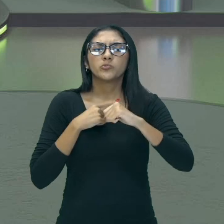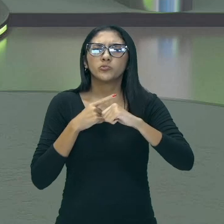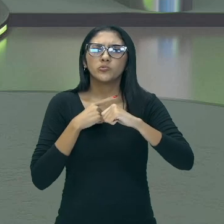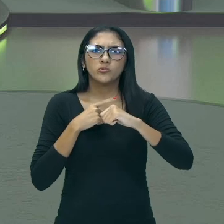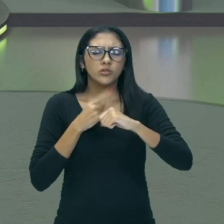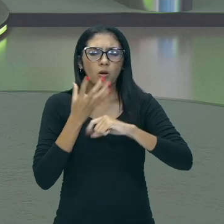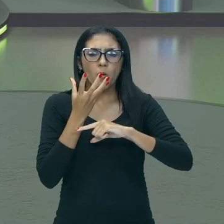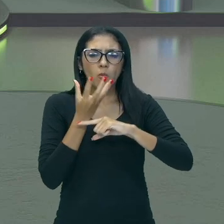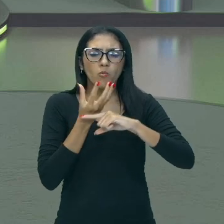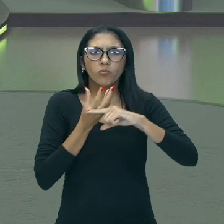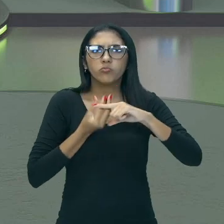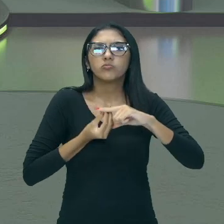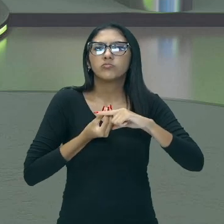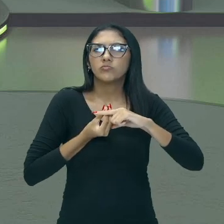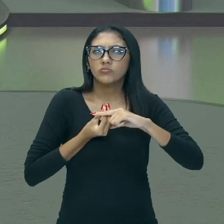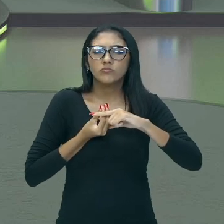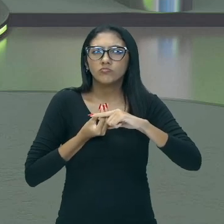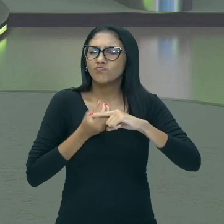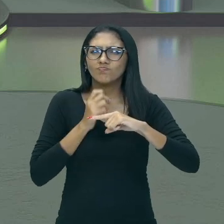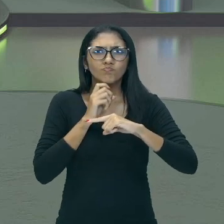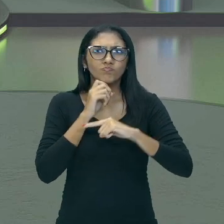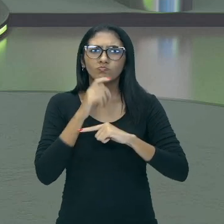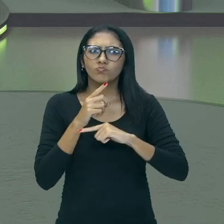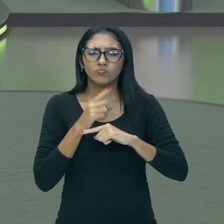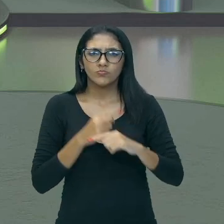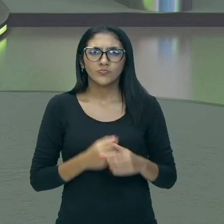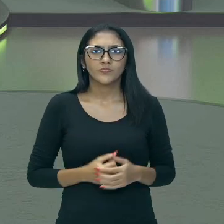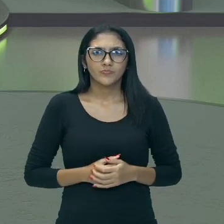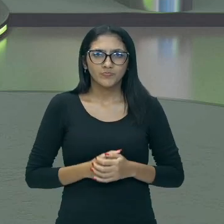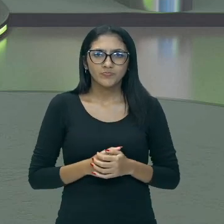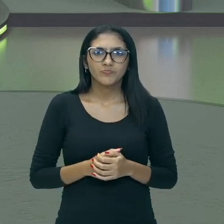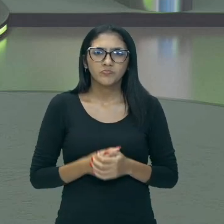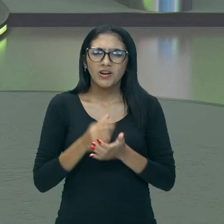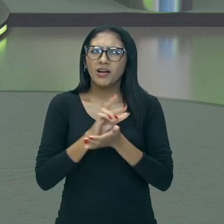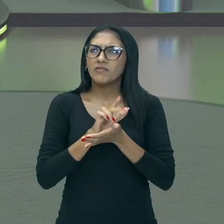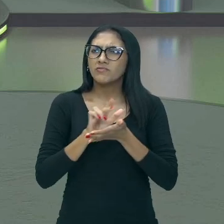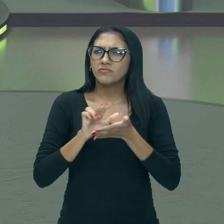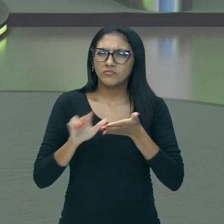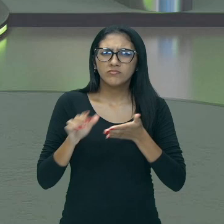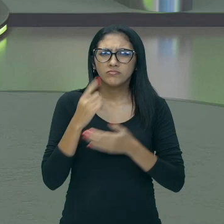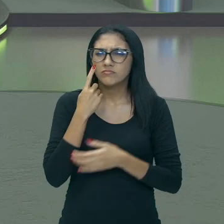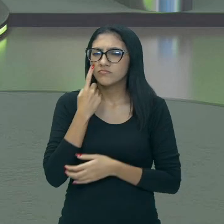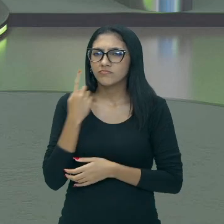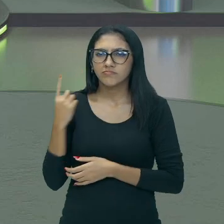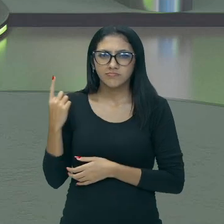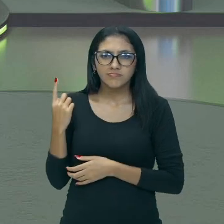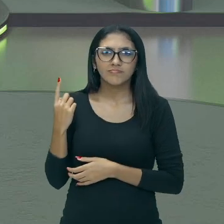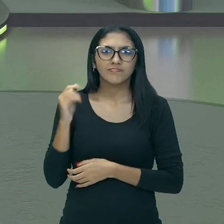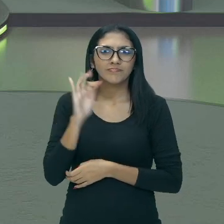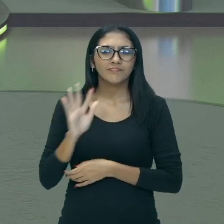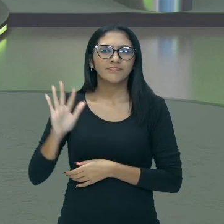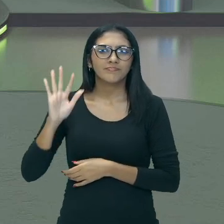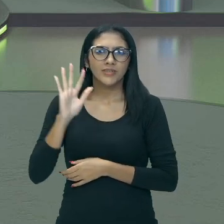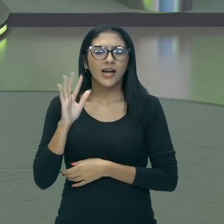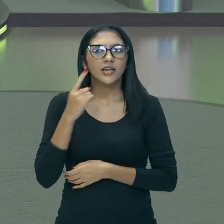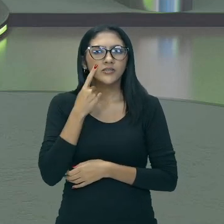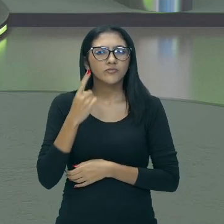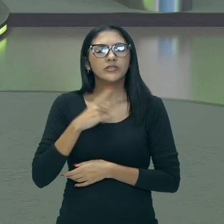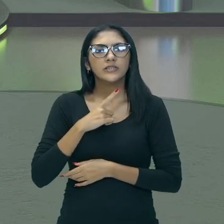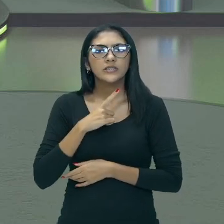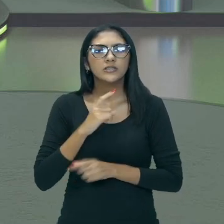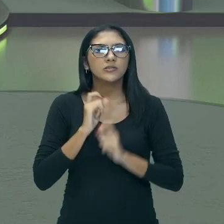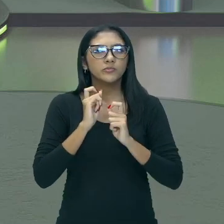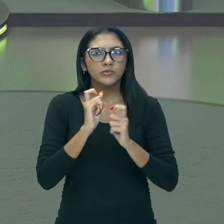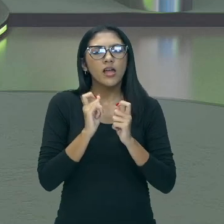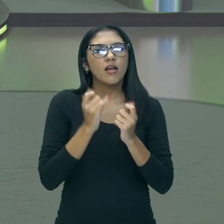isso que aconteceu. Muitos, como você pode ver aqui no desenho, essas setas são as partículas